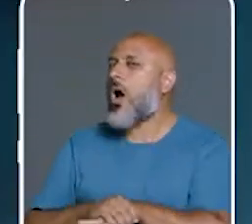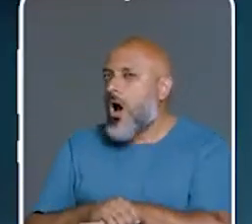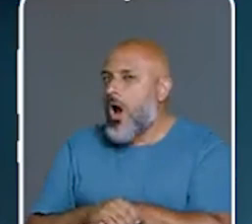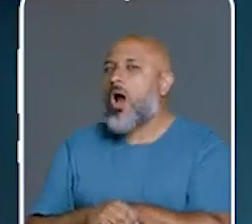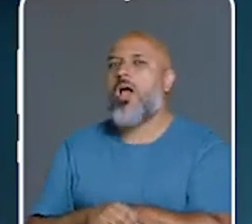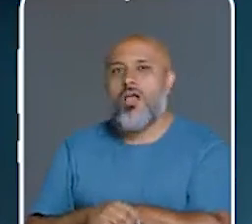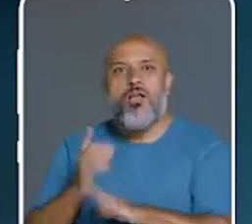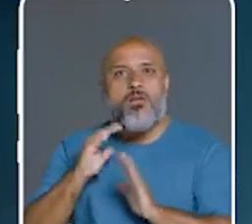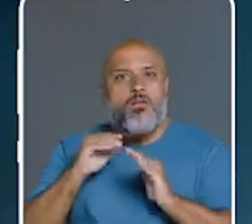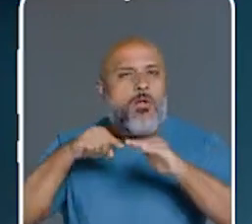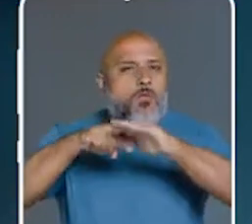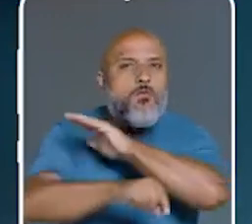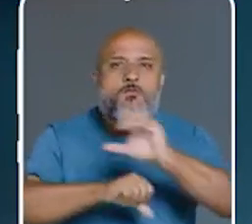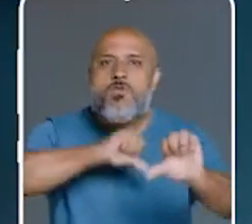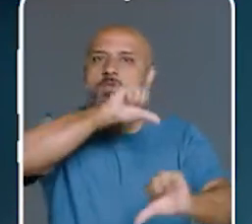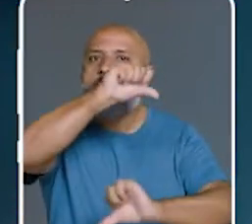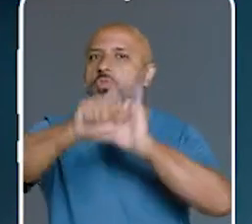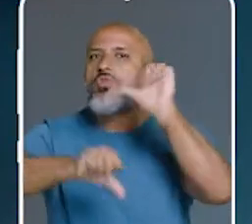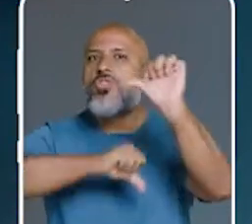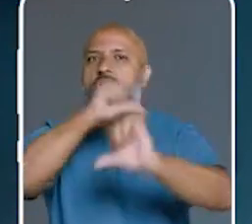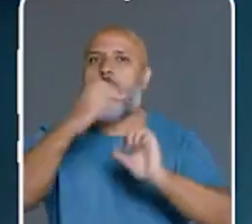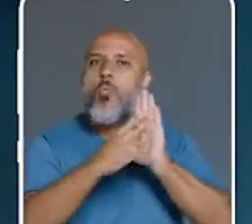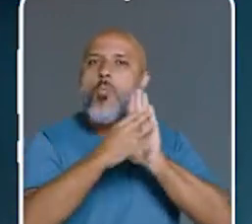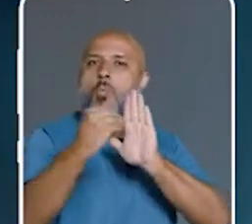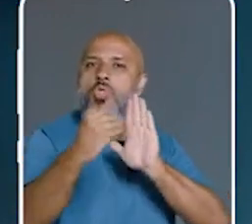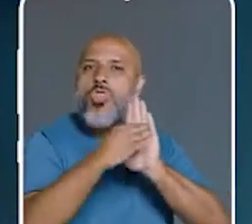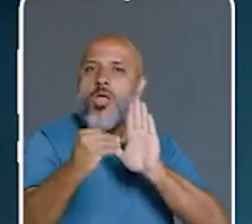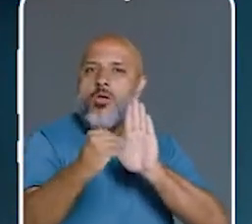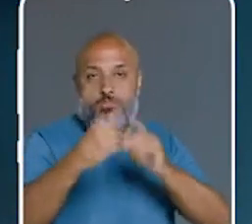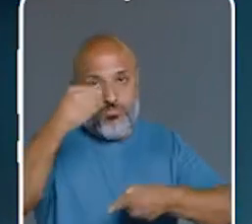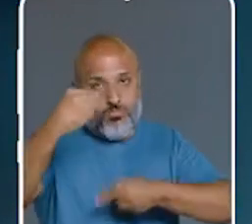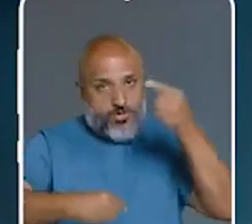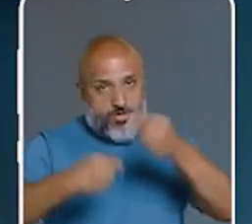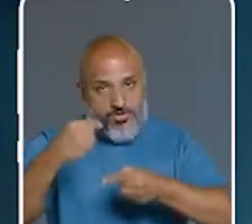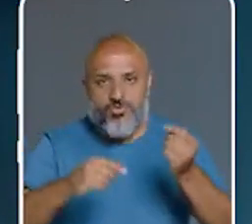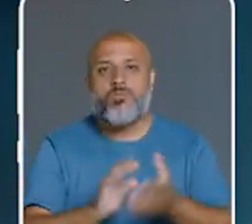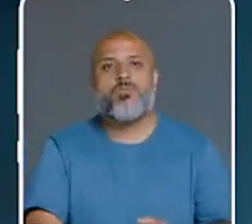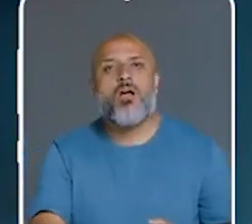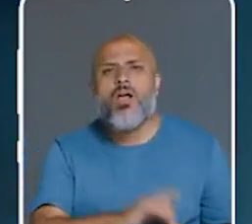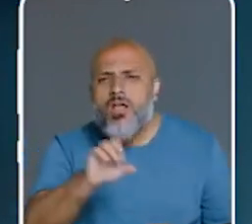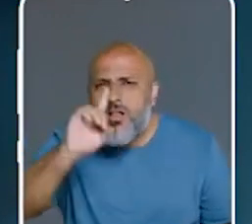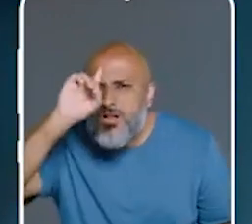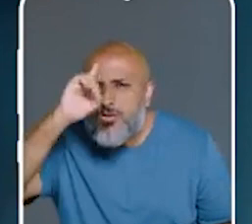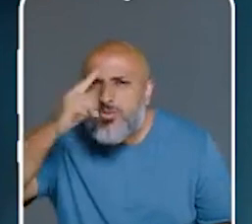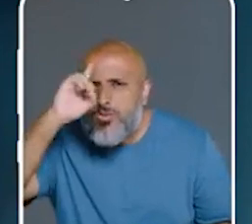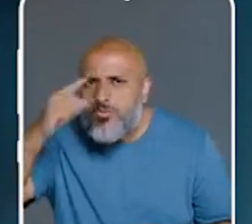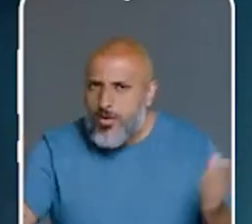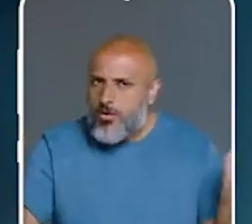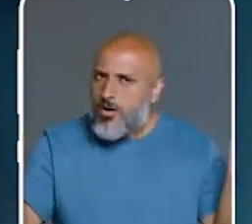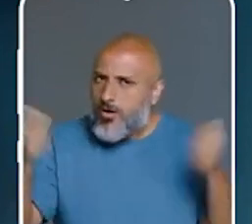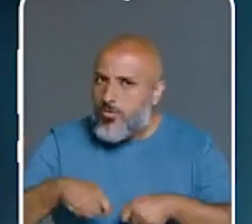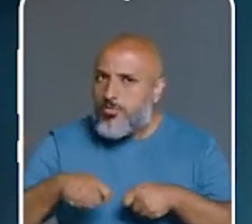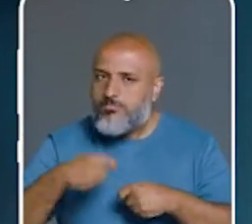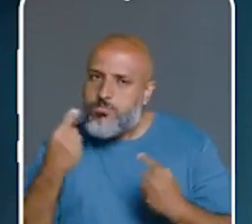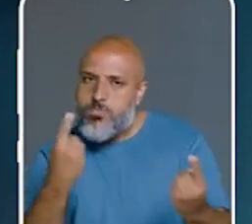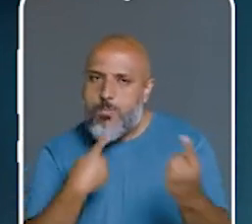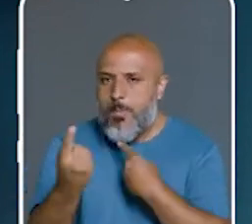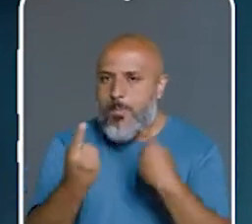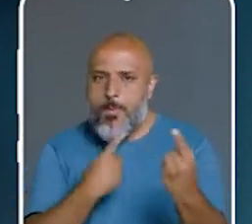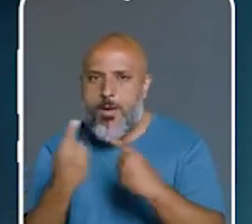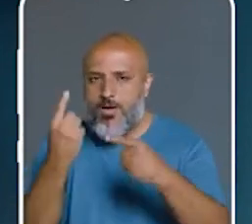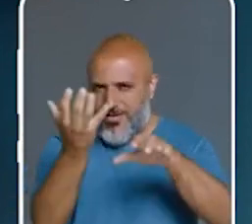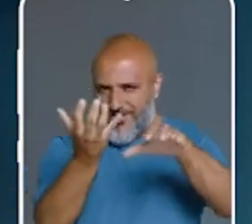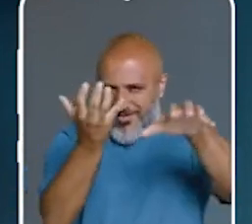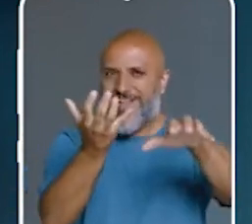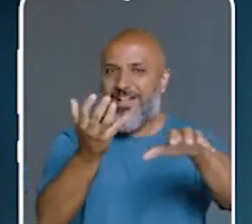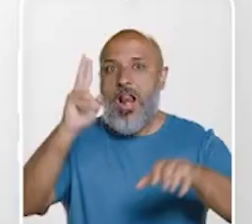estou propondo é uma profunda mudança do modelo político que está aí. E para aqueles que duvidam da minha capacidade de dialogar